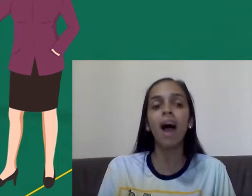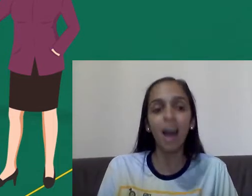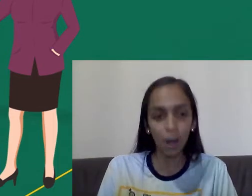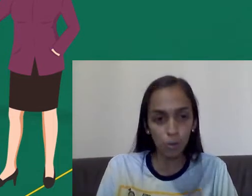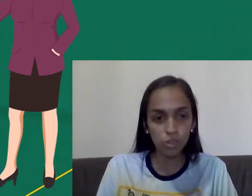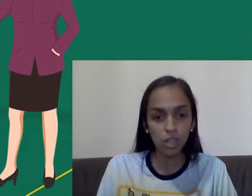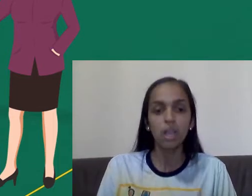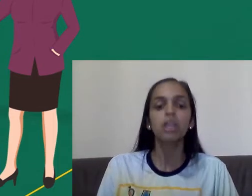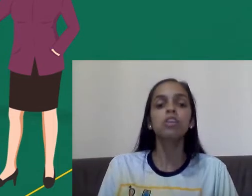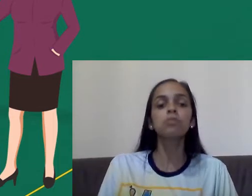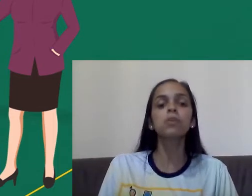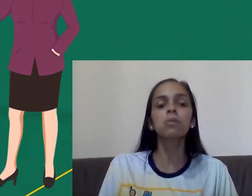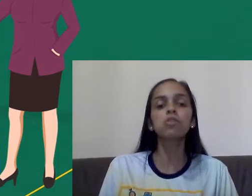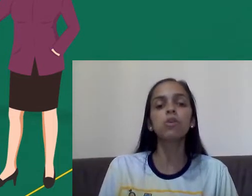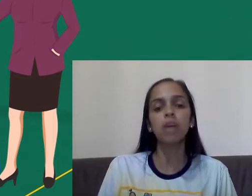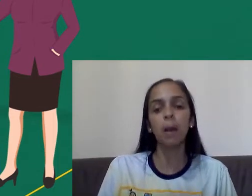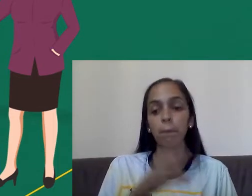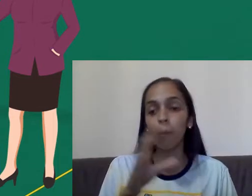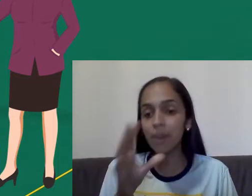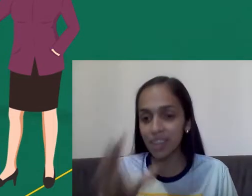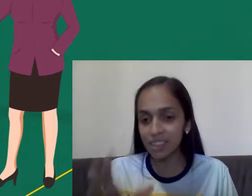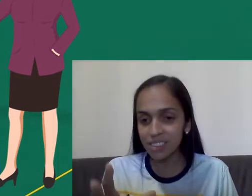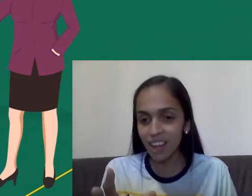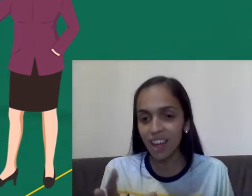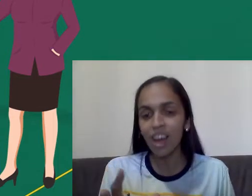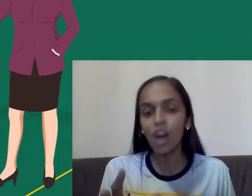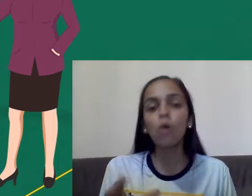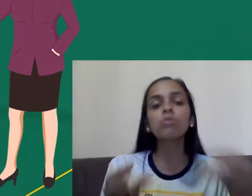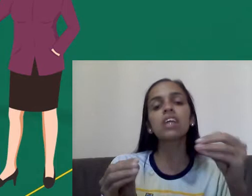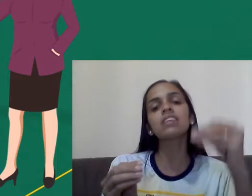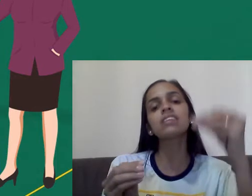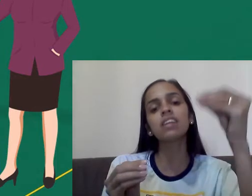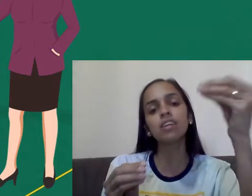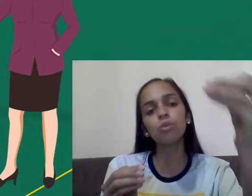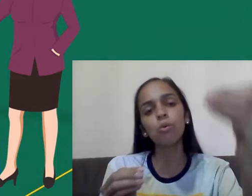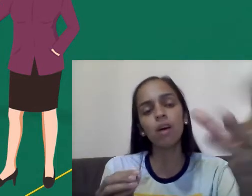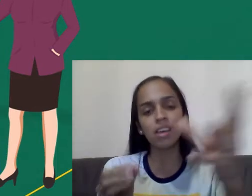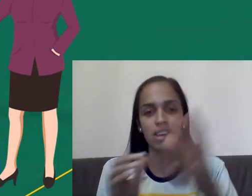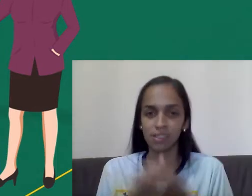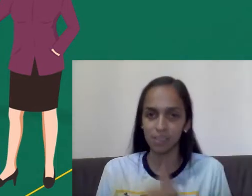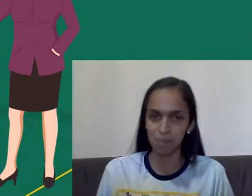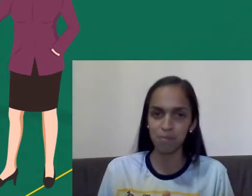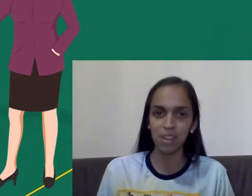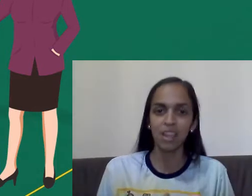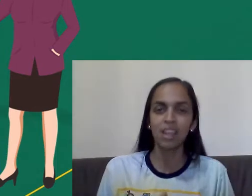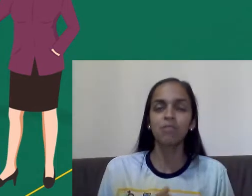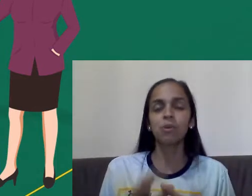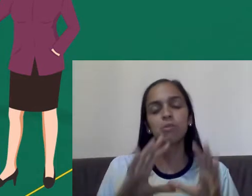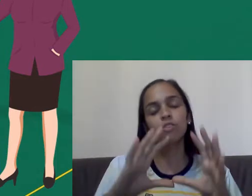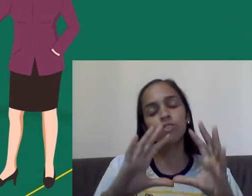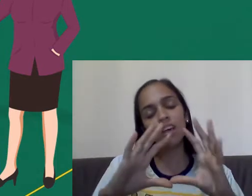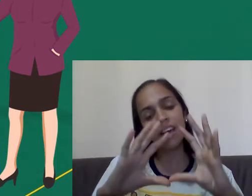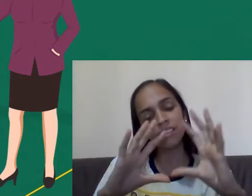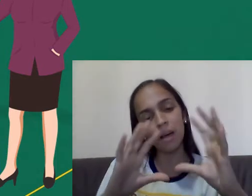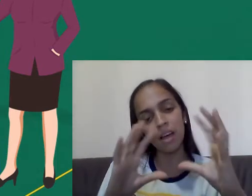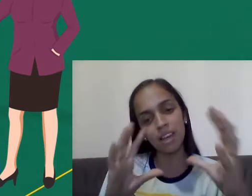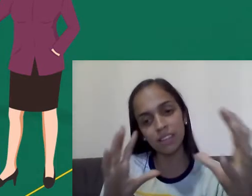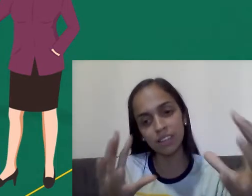muitos barracos, e nós podemos ver o que? A pobreza contracenando com a riqueza. Podemos